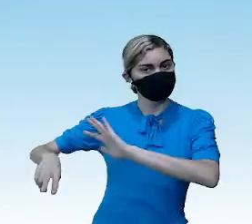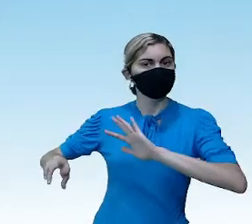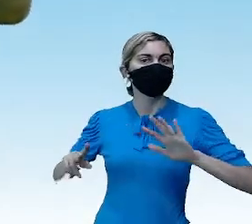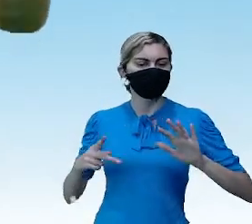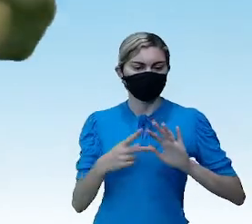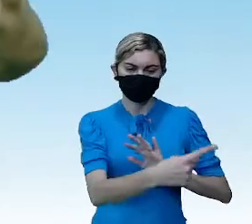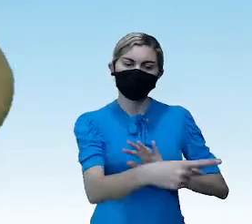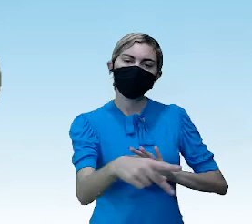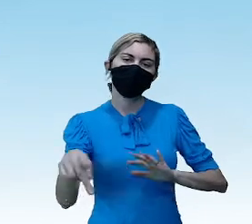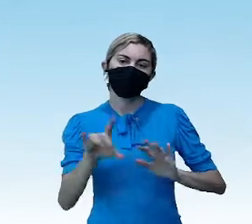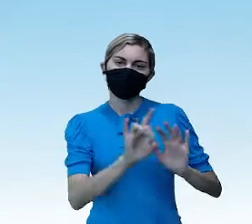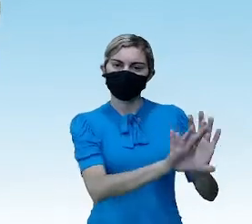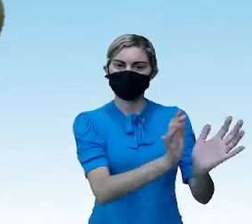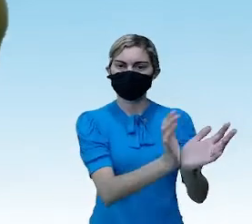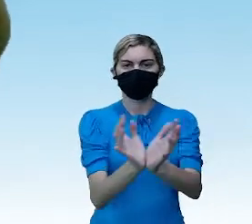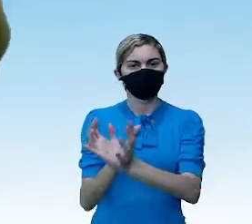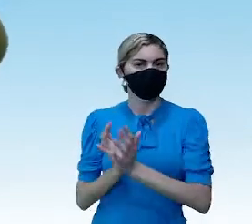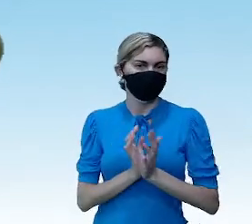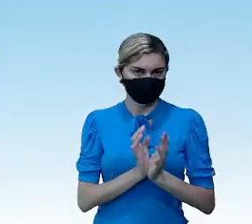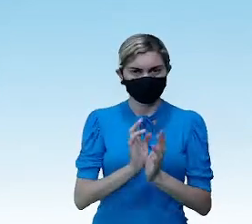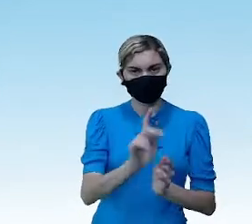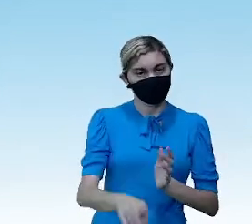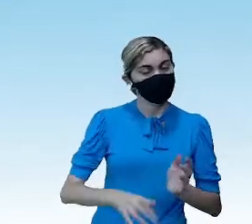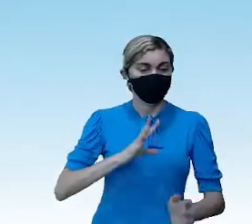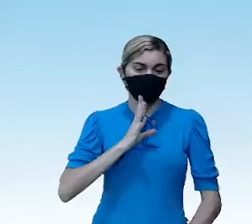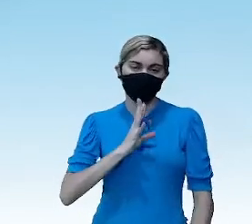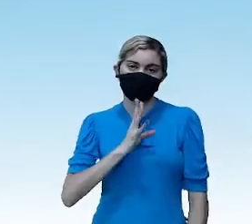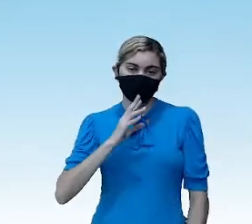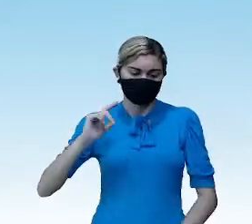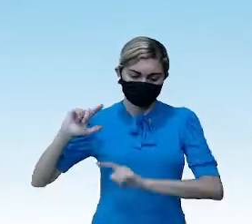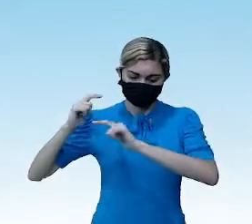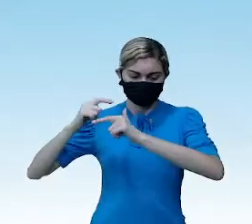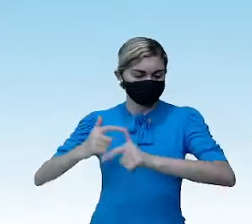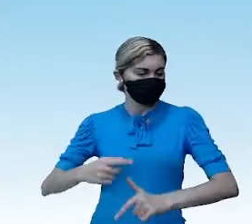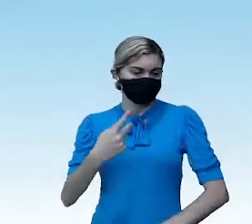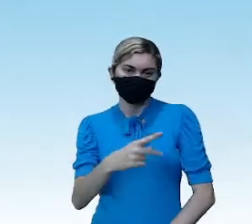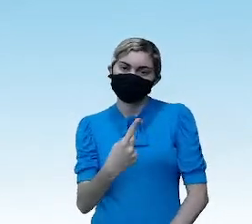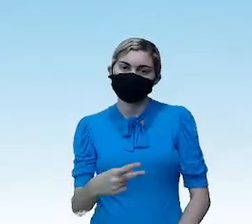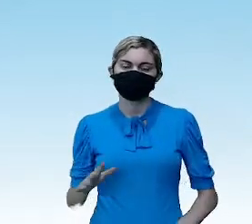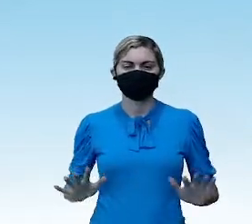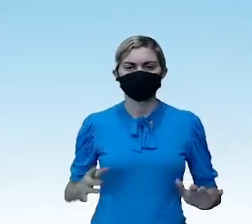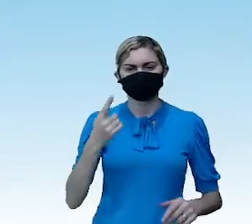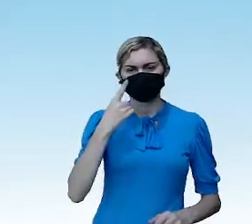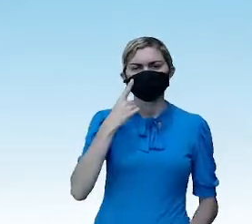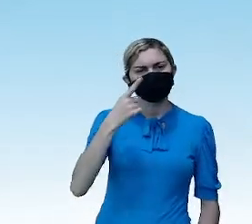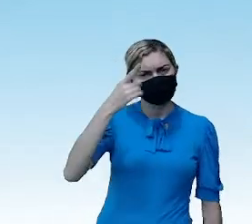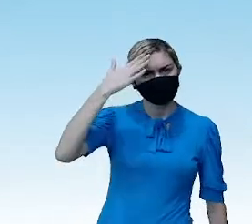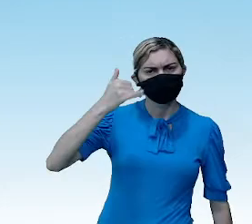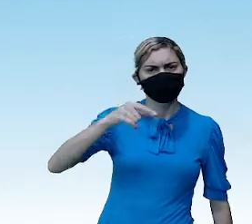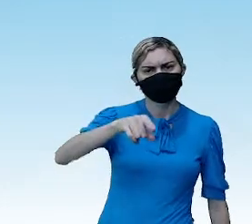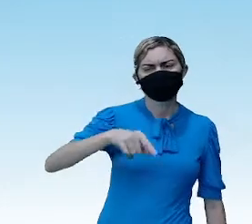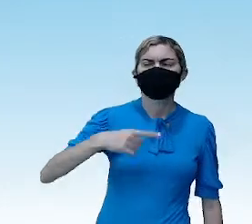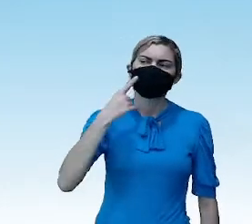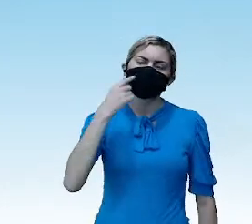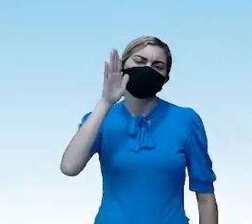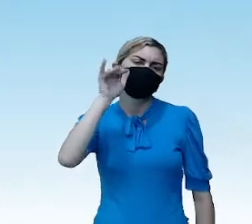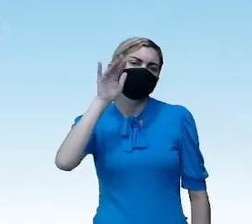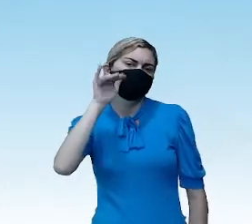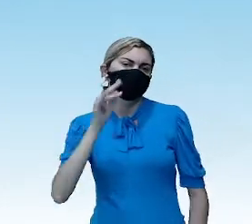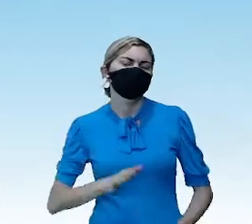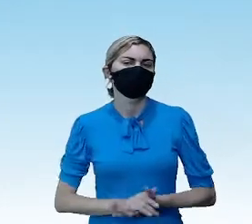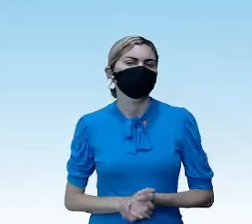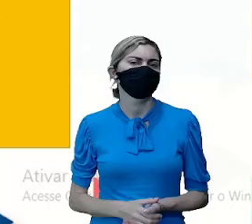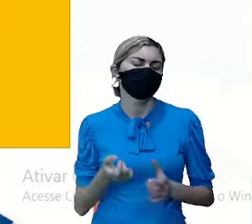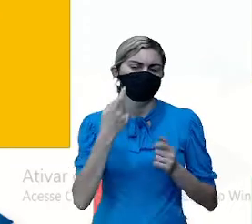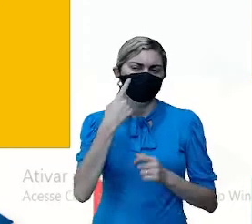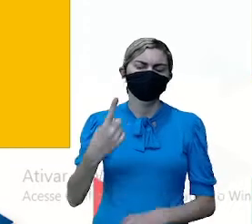deles. Então, é conhecer a tradição religiosa. E vamos ver aqui, você sabia? Olha uma curiosidade, olhando